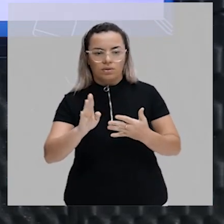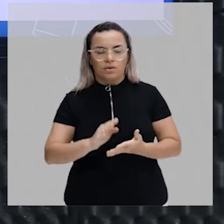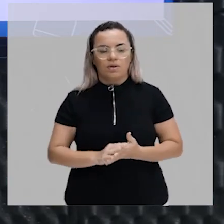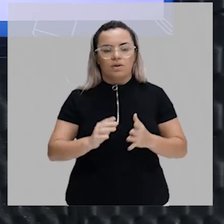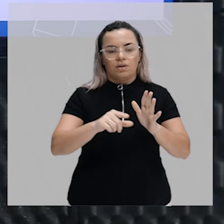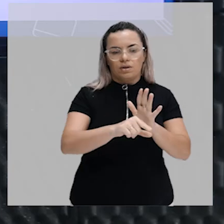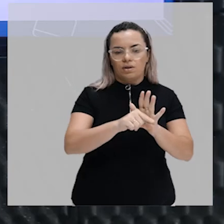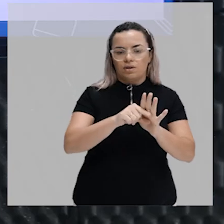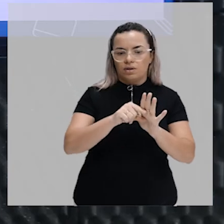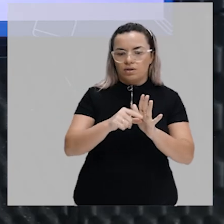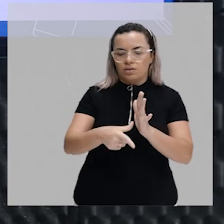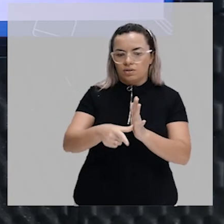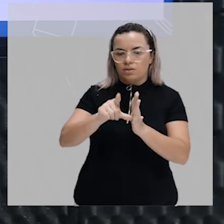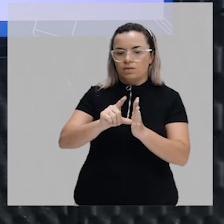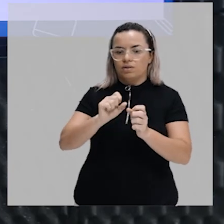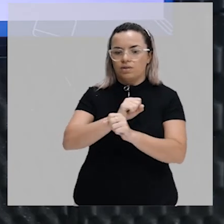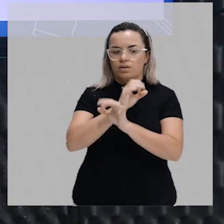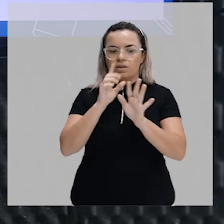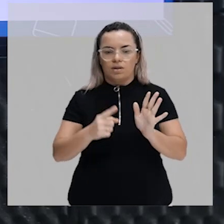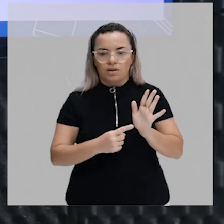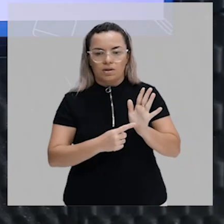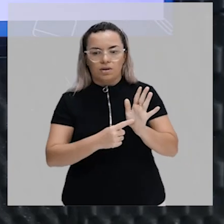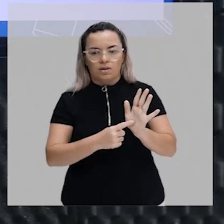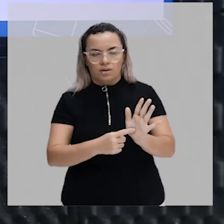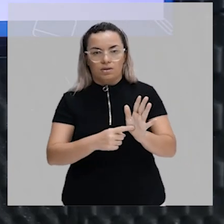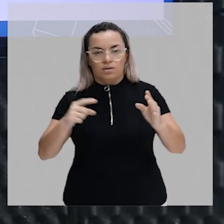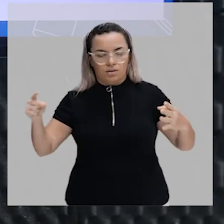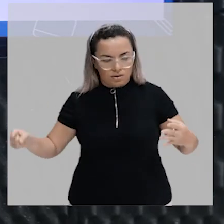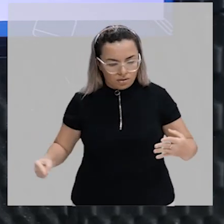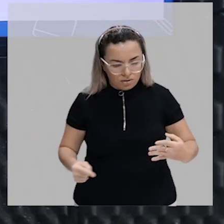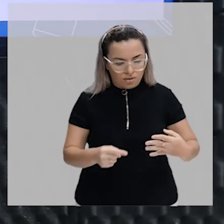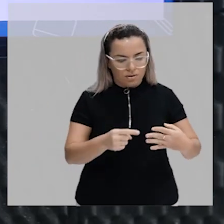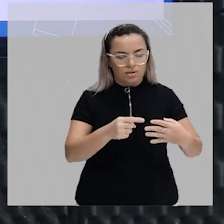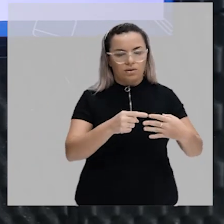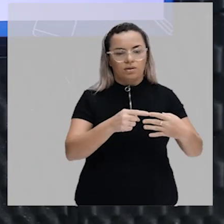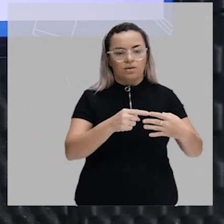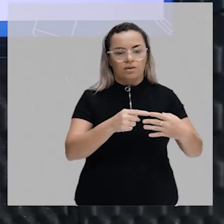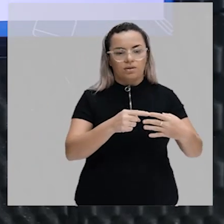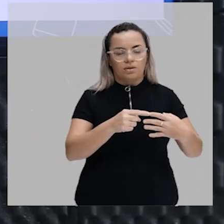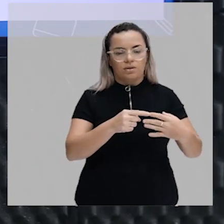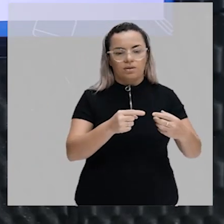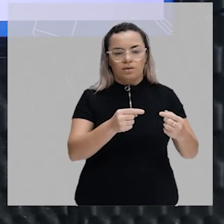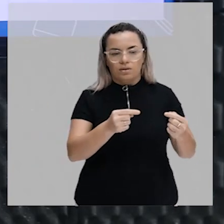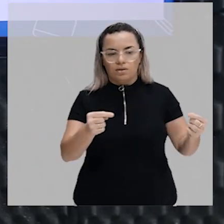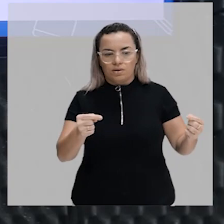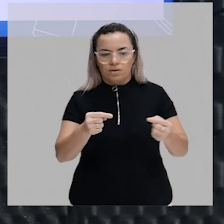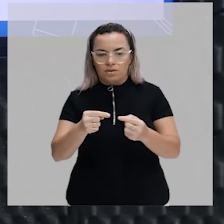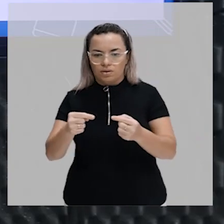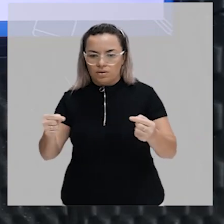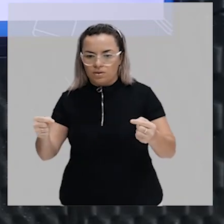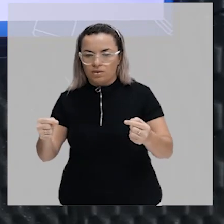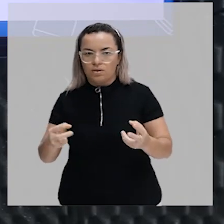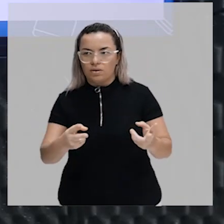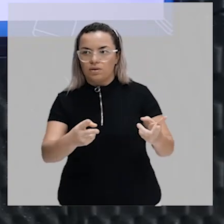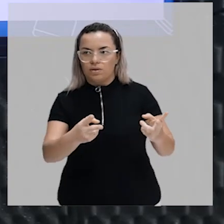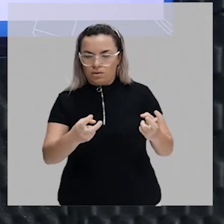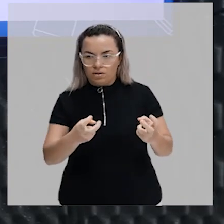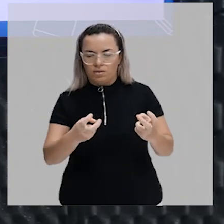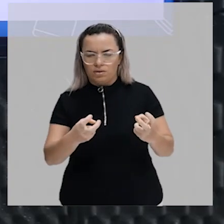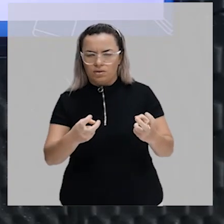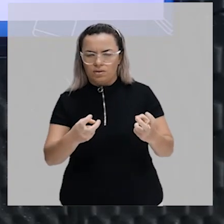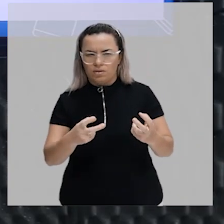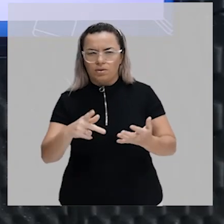claramente representativas do simbolismo, não apresentam aliterações e assonâncias. Você percebeu isso no